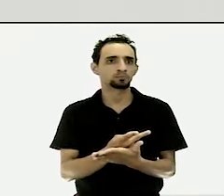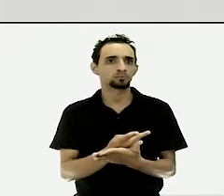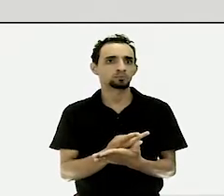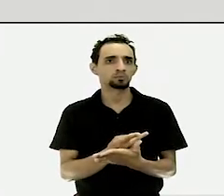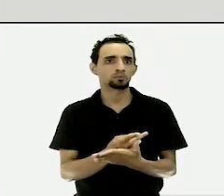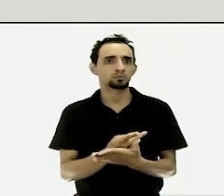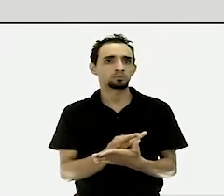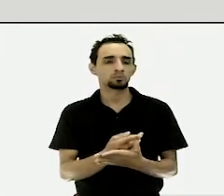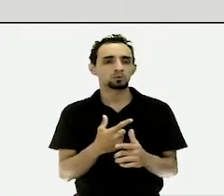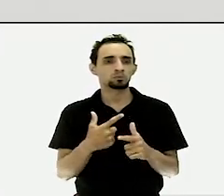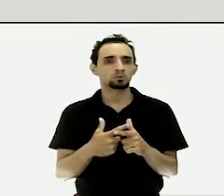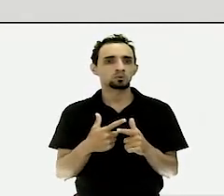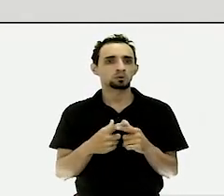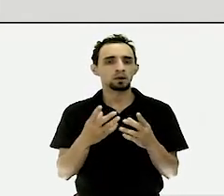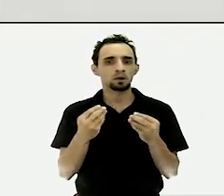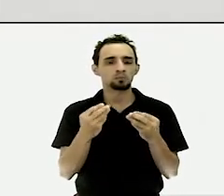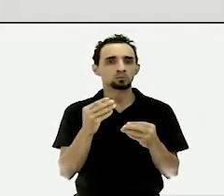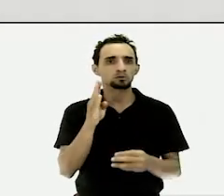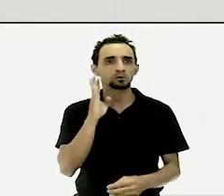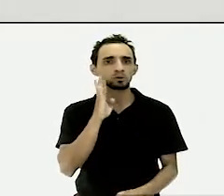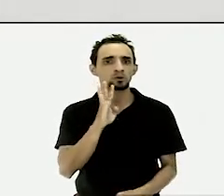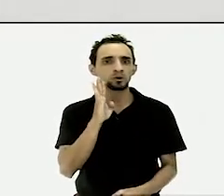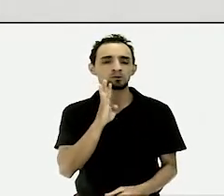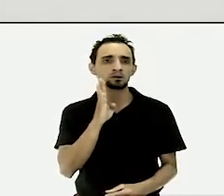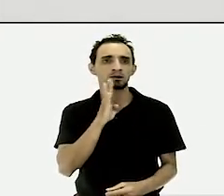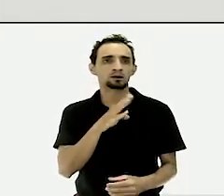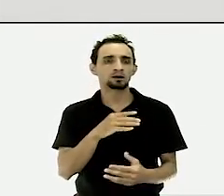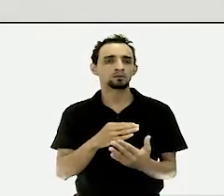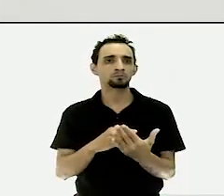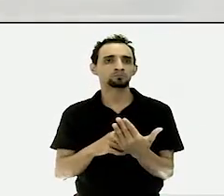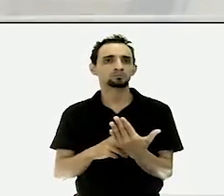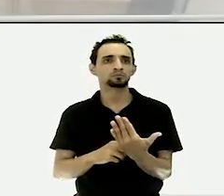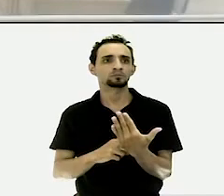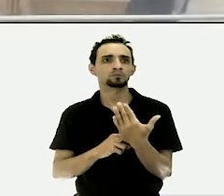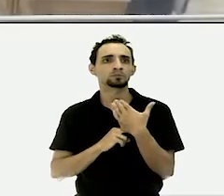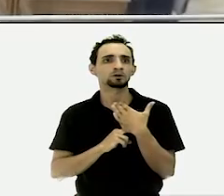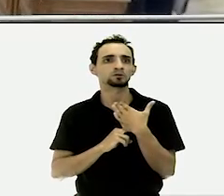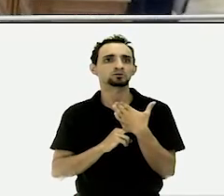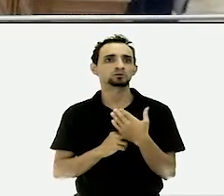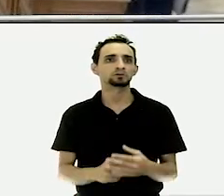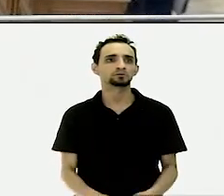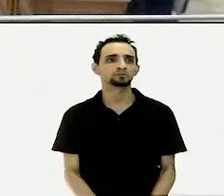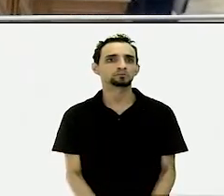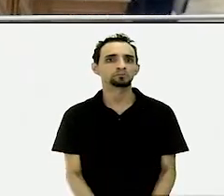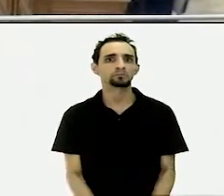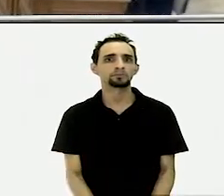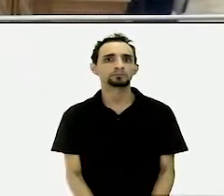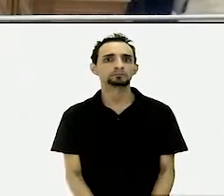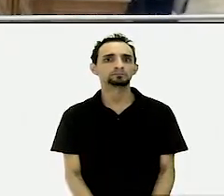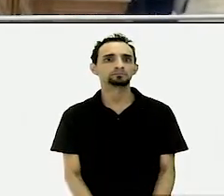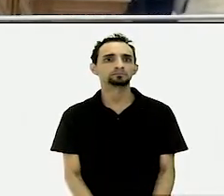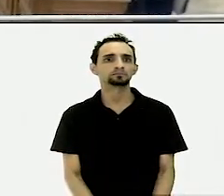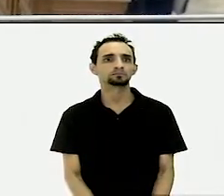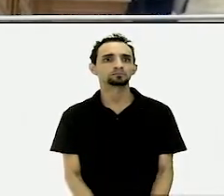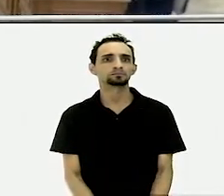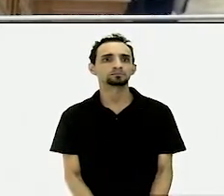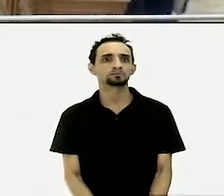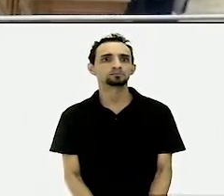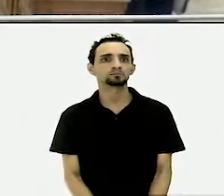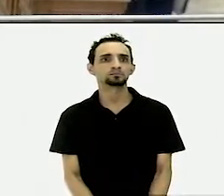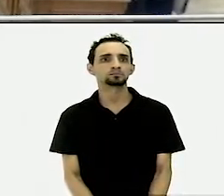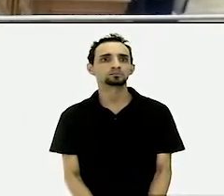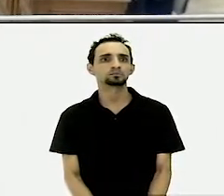legal a gente já entregar. Fiz o levantamento já praticamente está pronto. Uhum. Agora nós vamos fazer, como tem